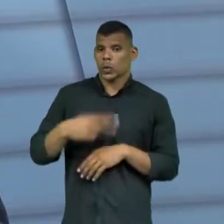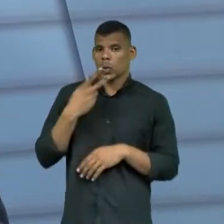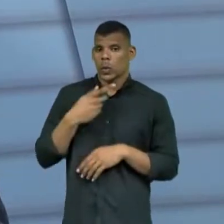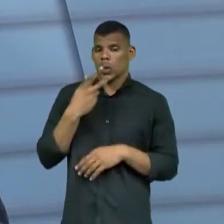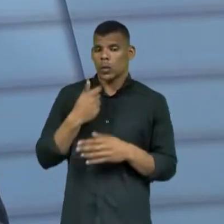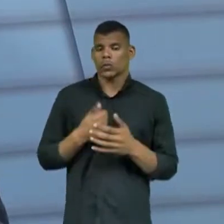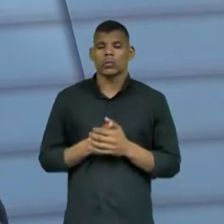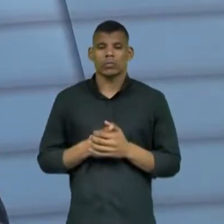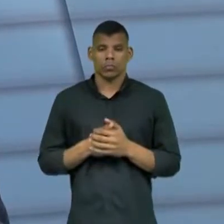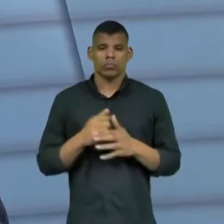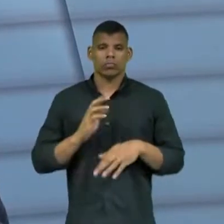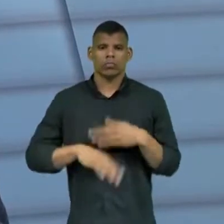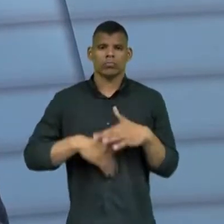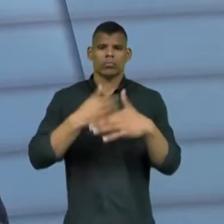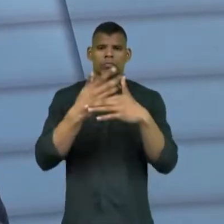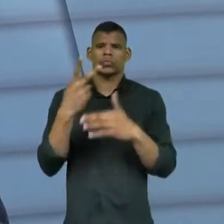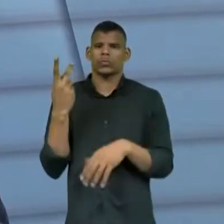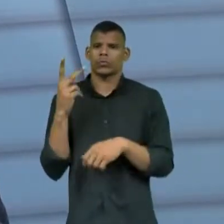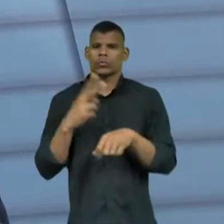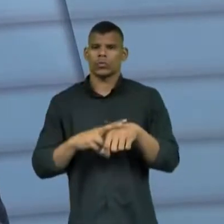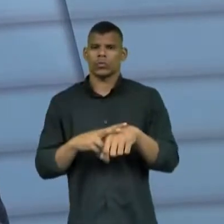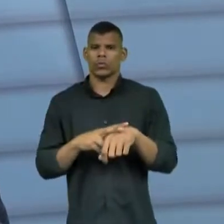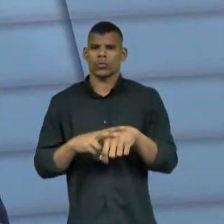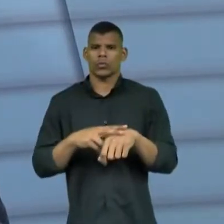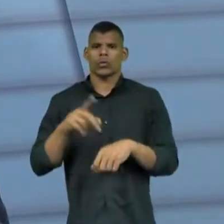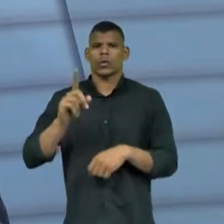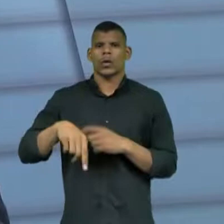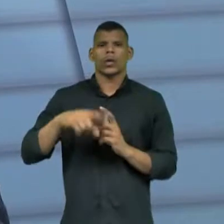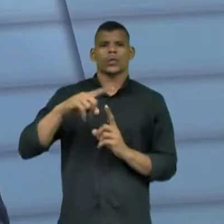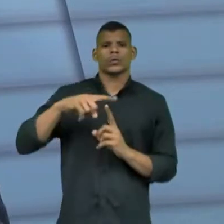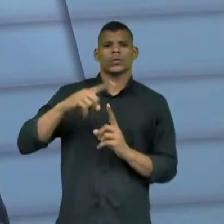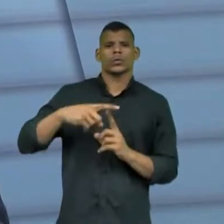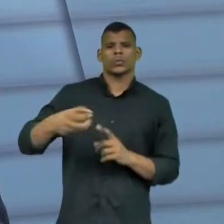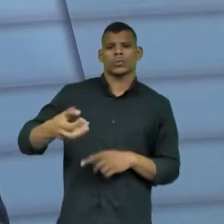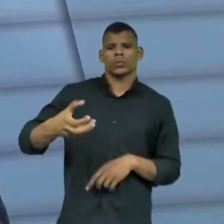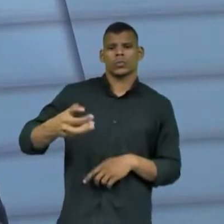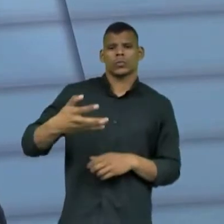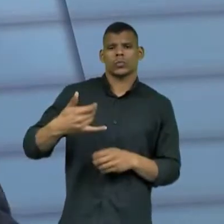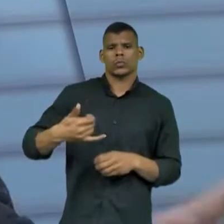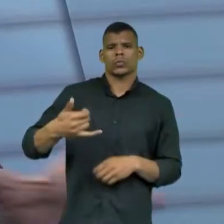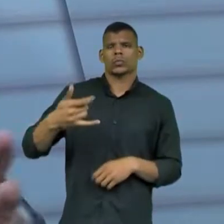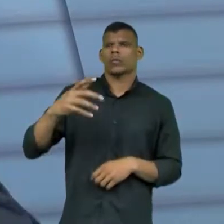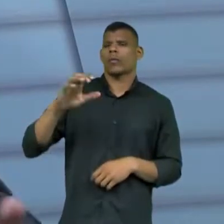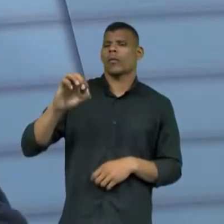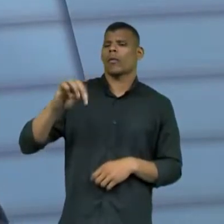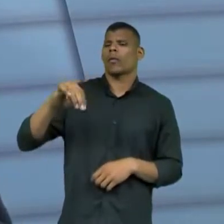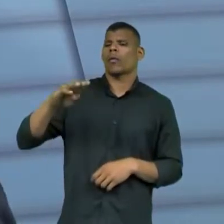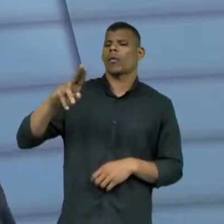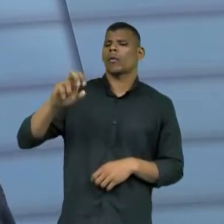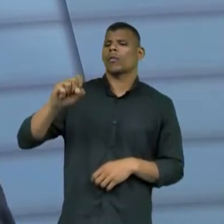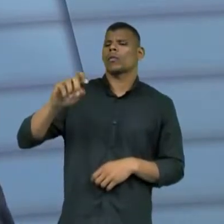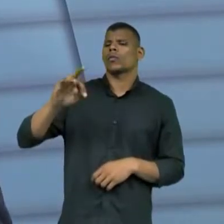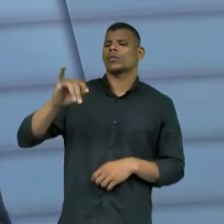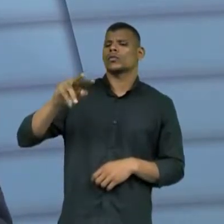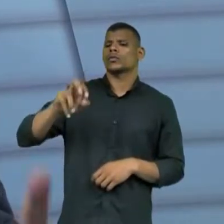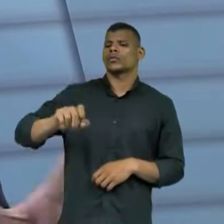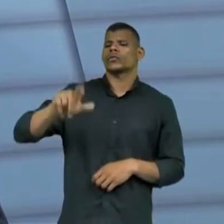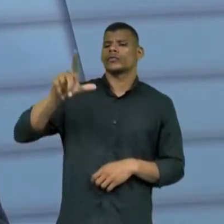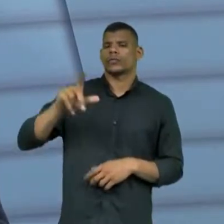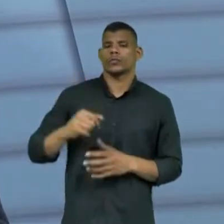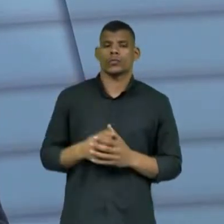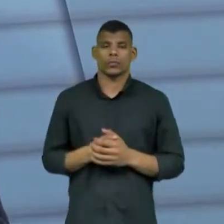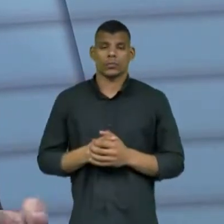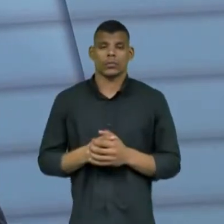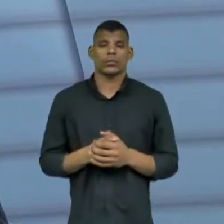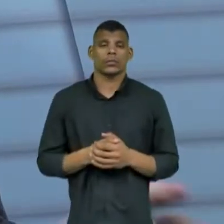desenvolver o hidrogênio verde, que é um novo tipo de combustível, para solucionar essa transição. E a guerra veio